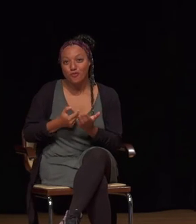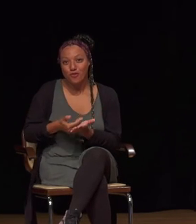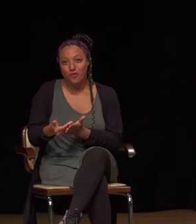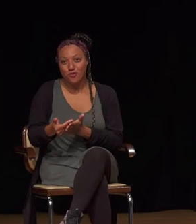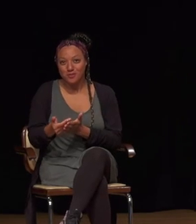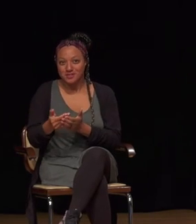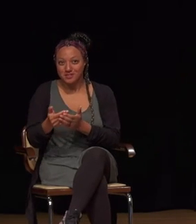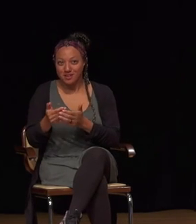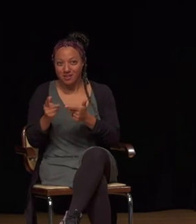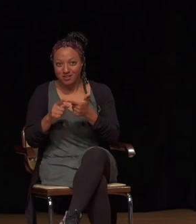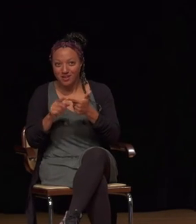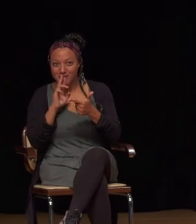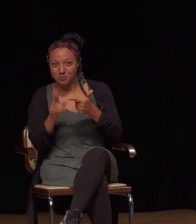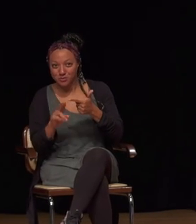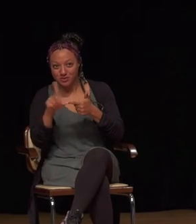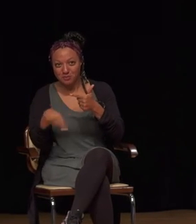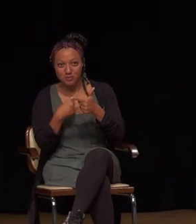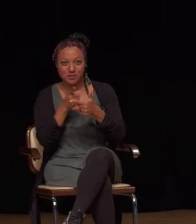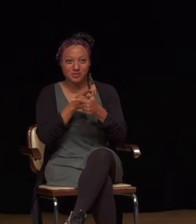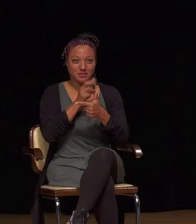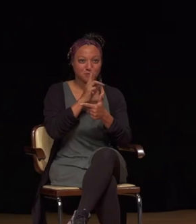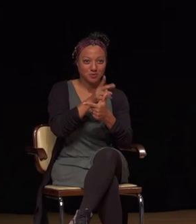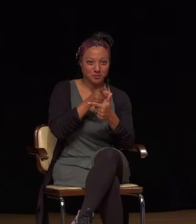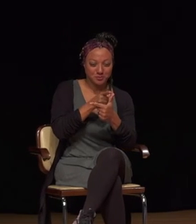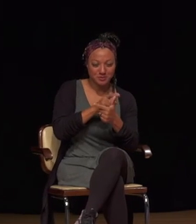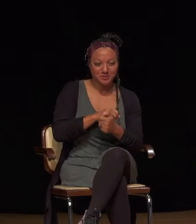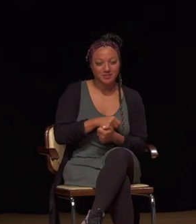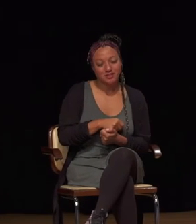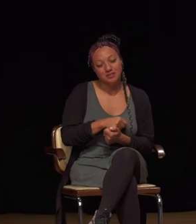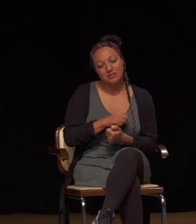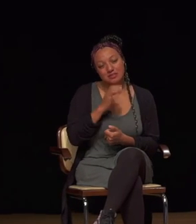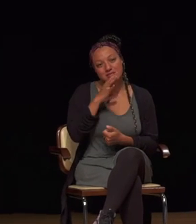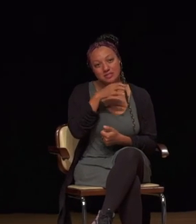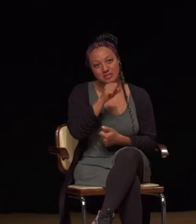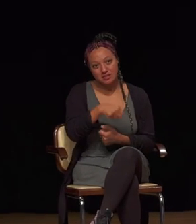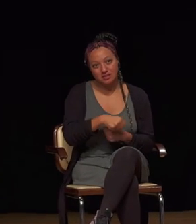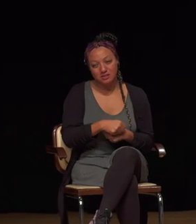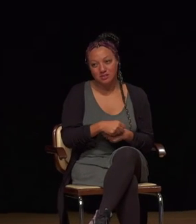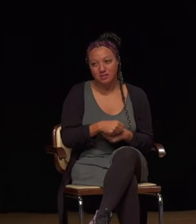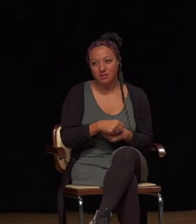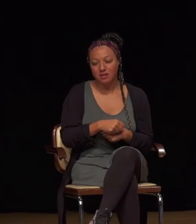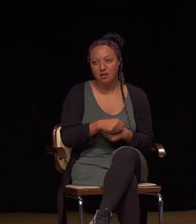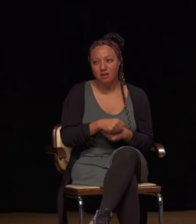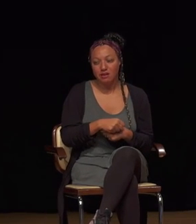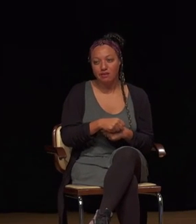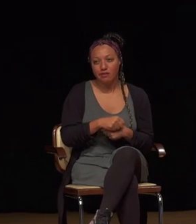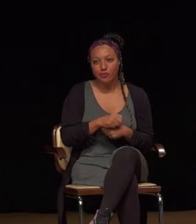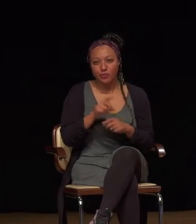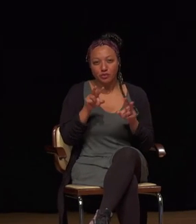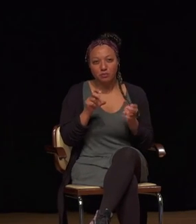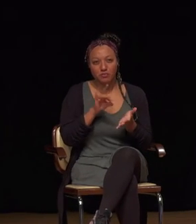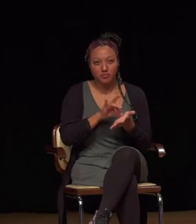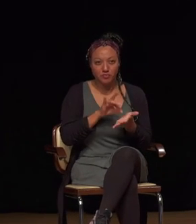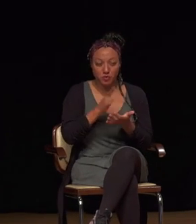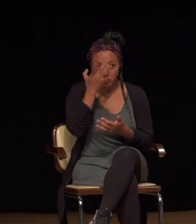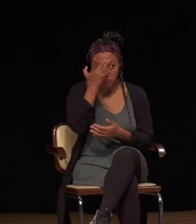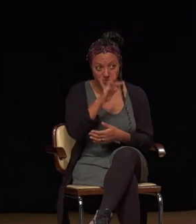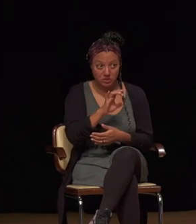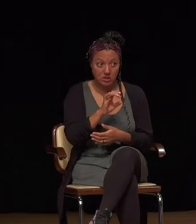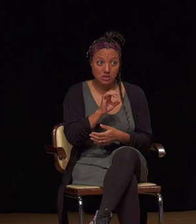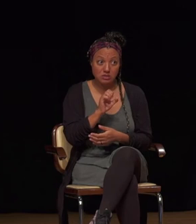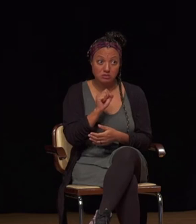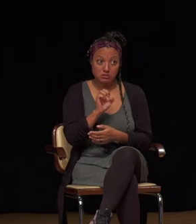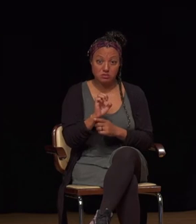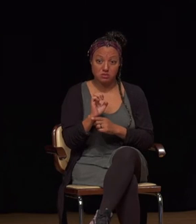primeira Ah claro que tira essa questão do verismo é uma questão não sei se cabe a esses